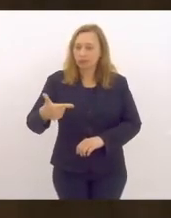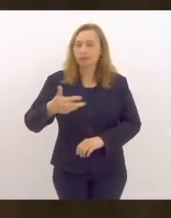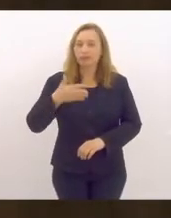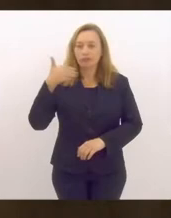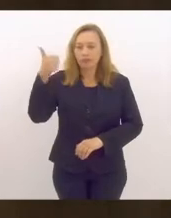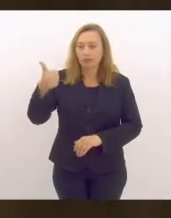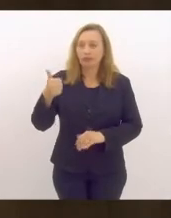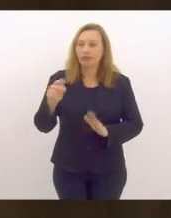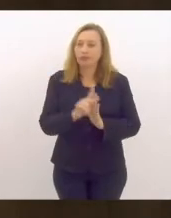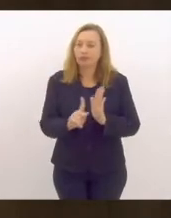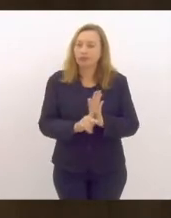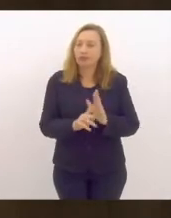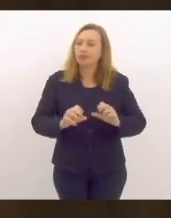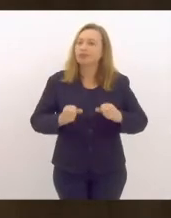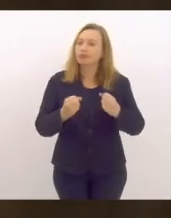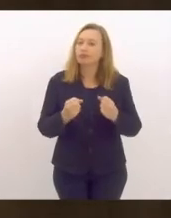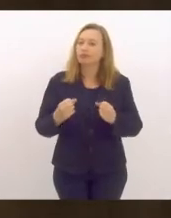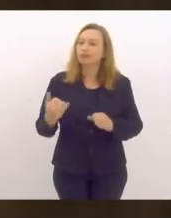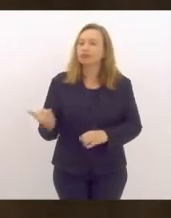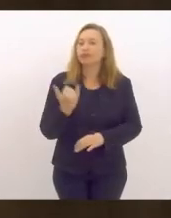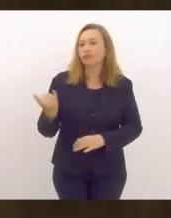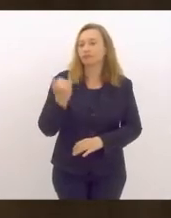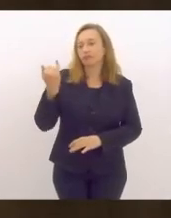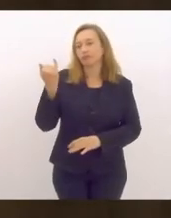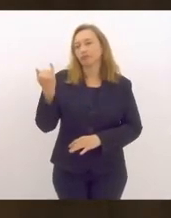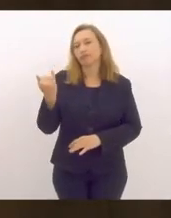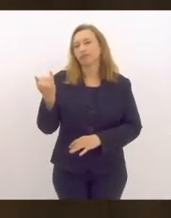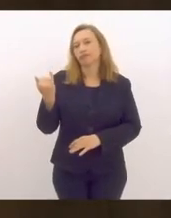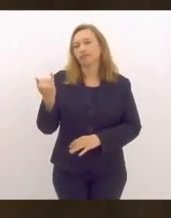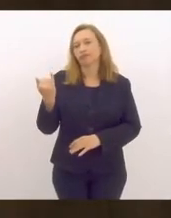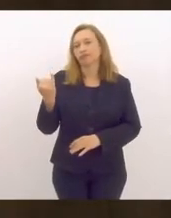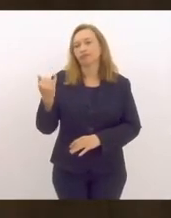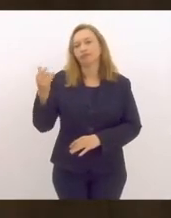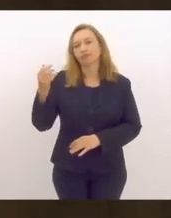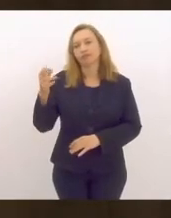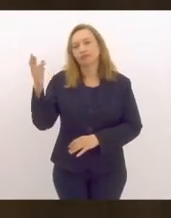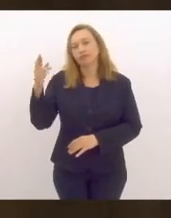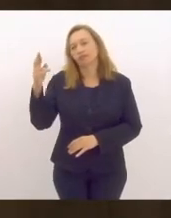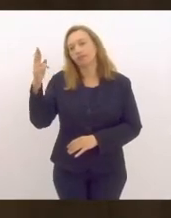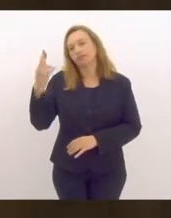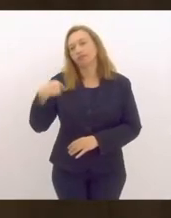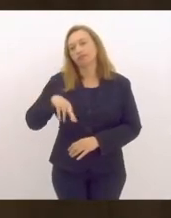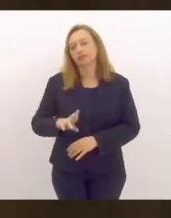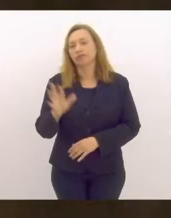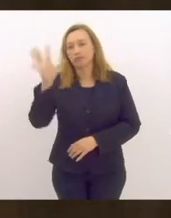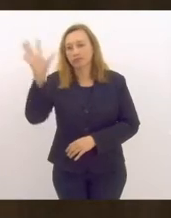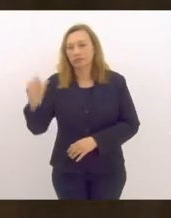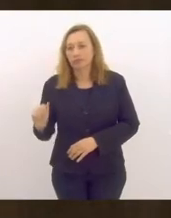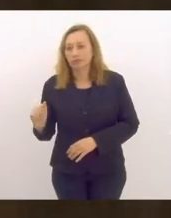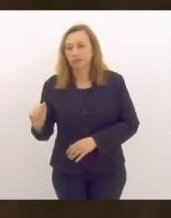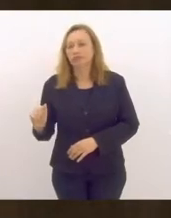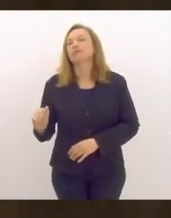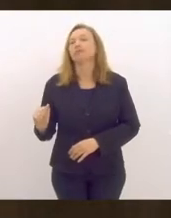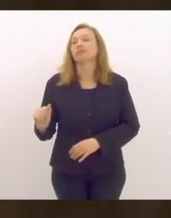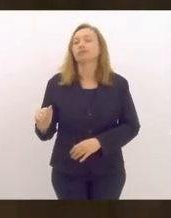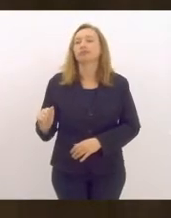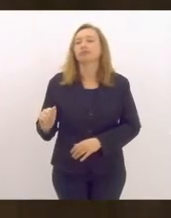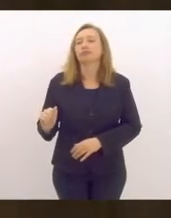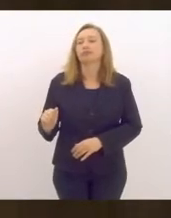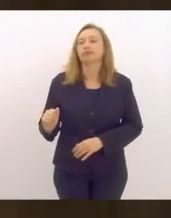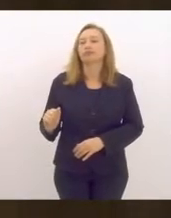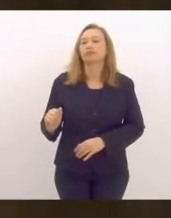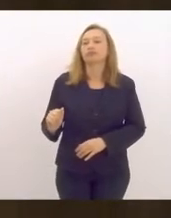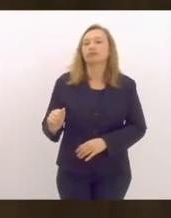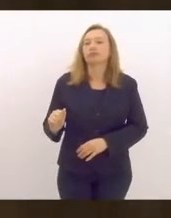projeto ao reforçar a importância da religiosidade de matriz afro-brasileira na